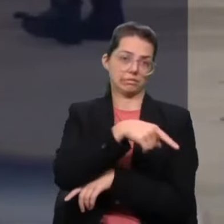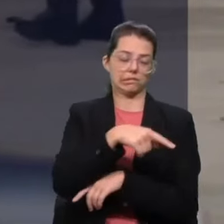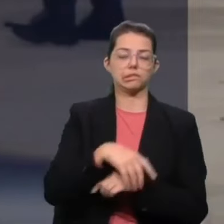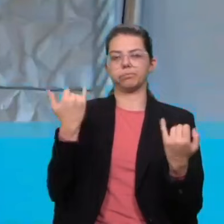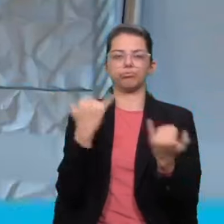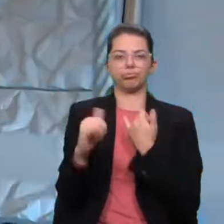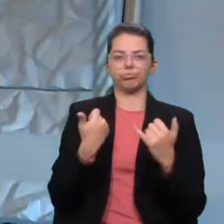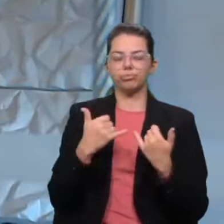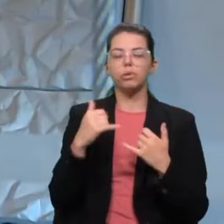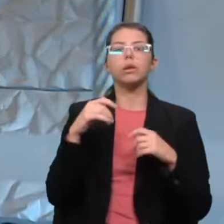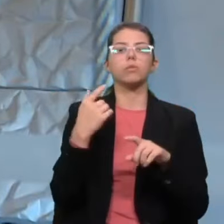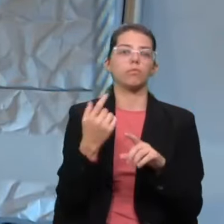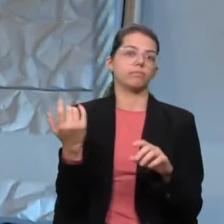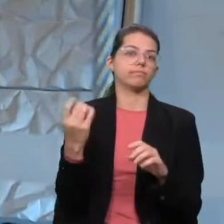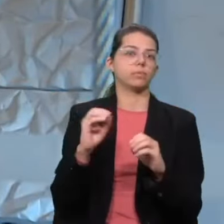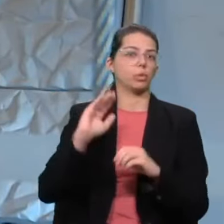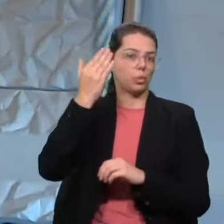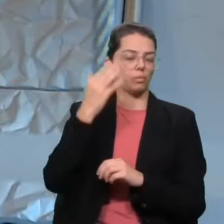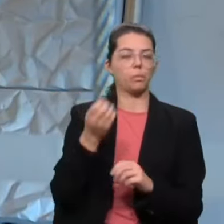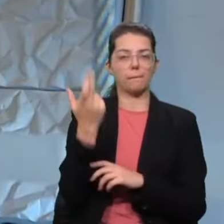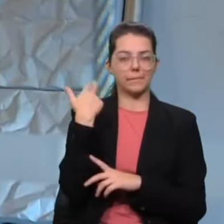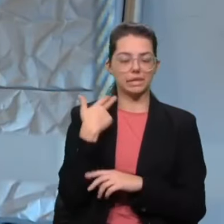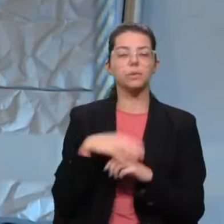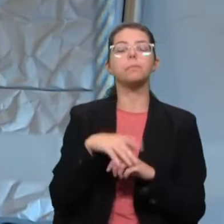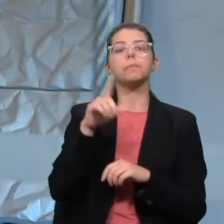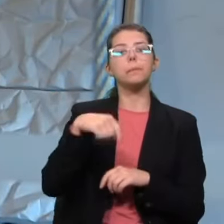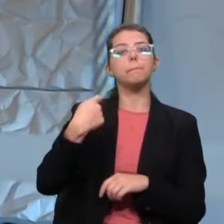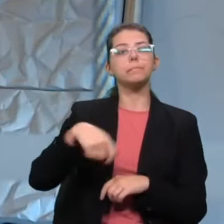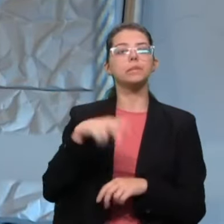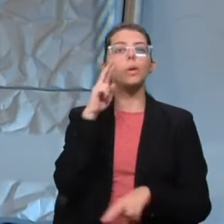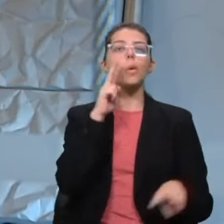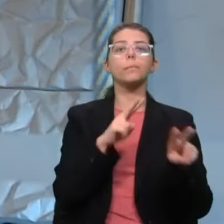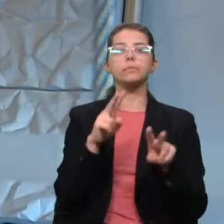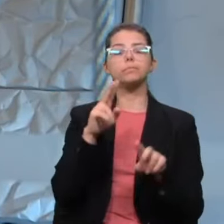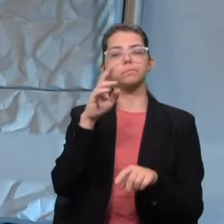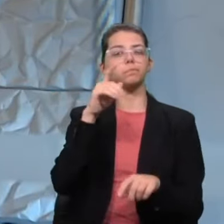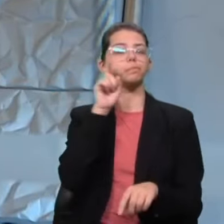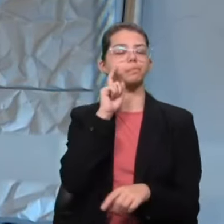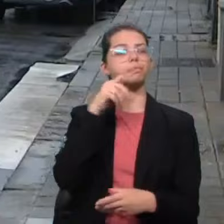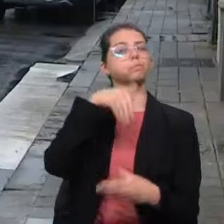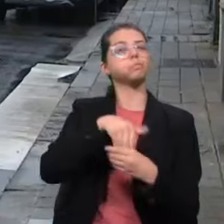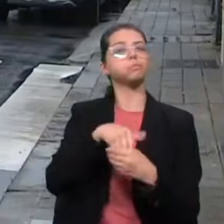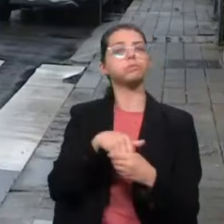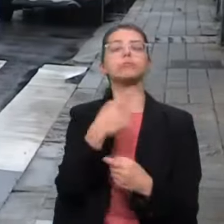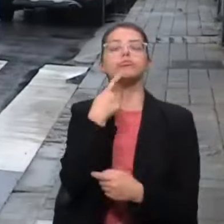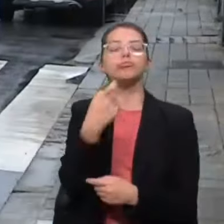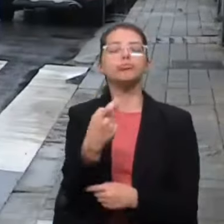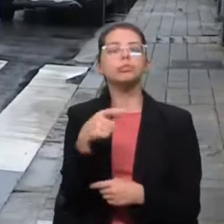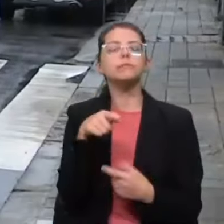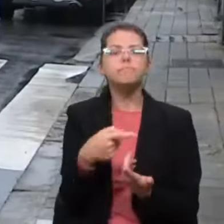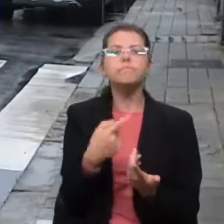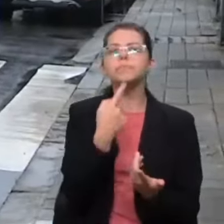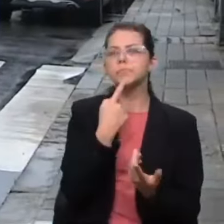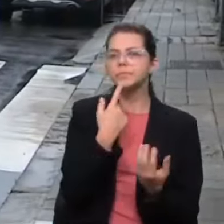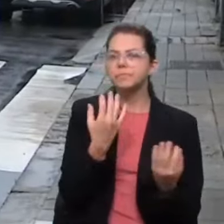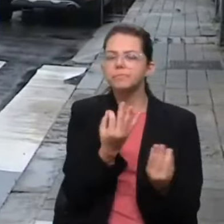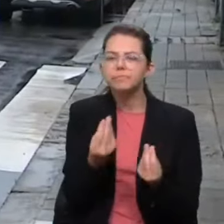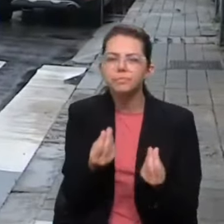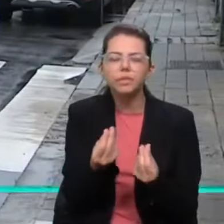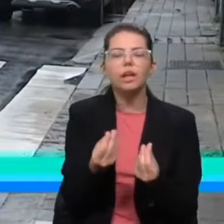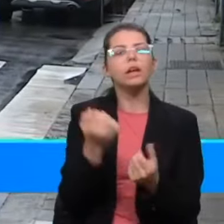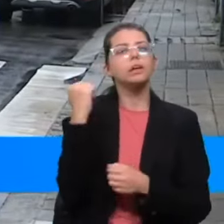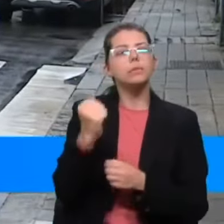2022 perguntamos ainda ao presidente do Observatório de segurança interna se é possível perceber se a criminalidade está a